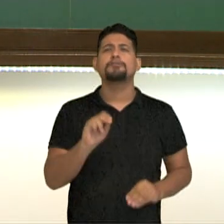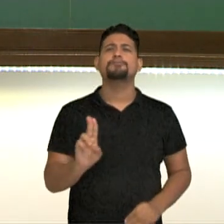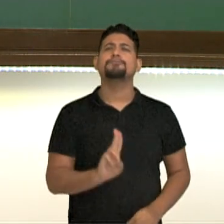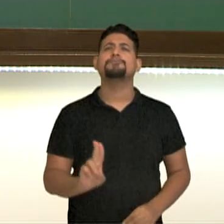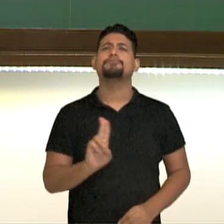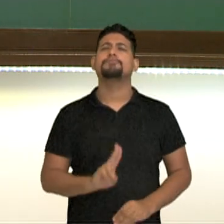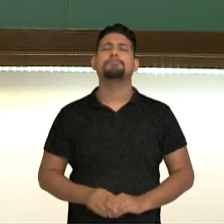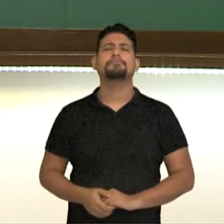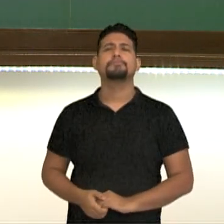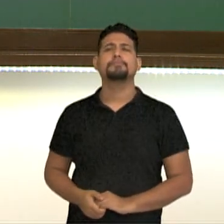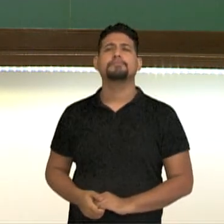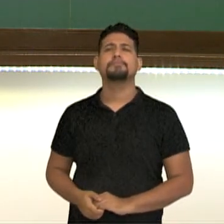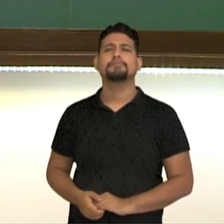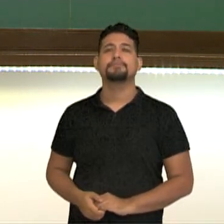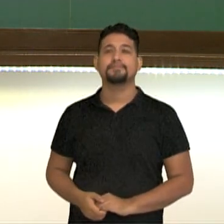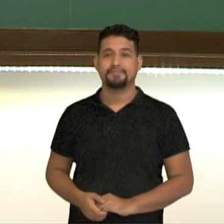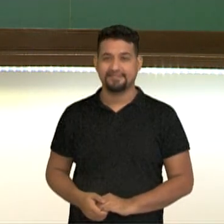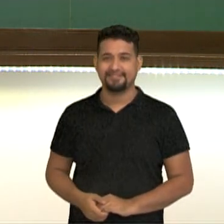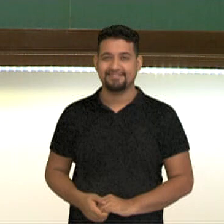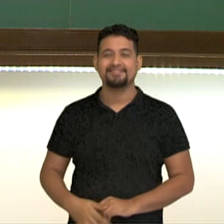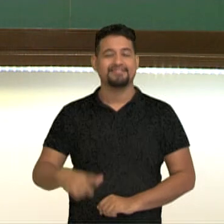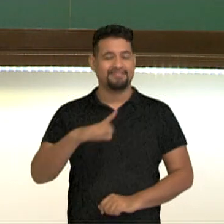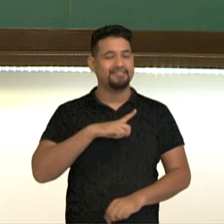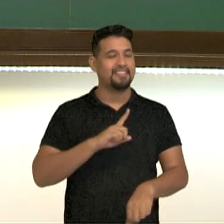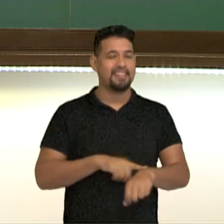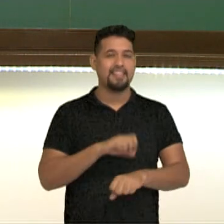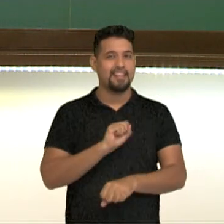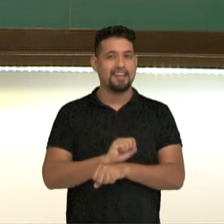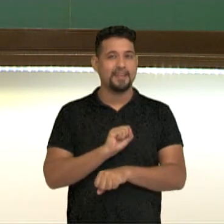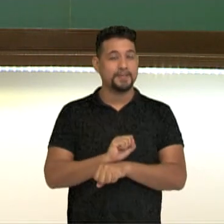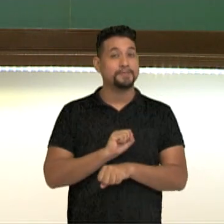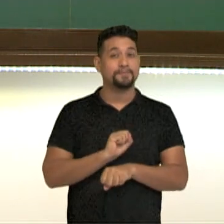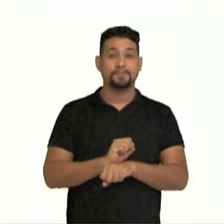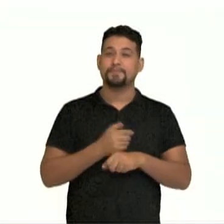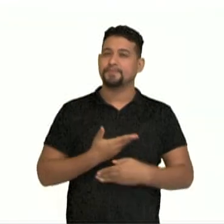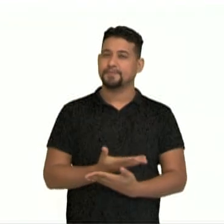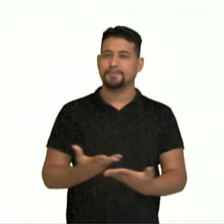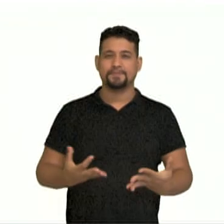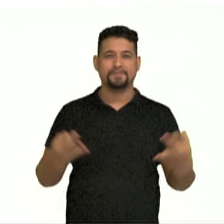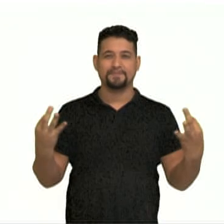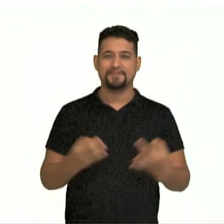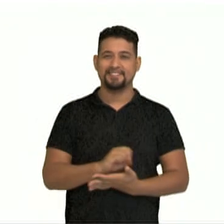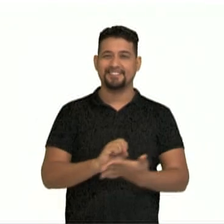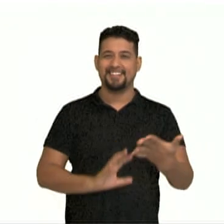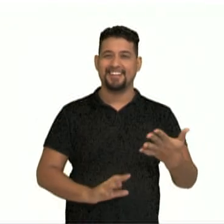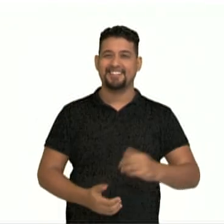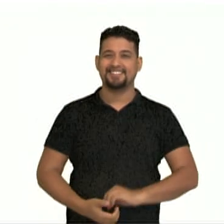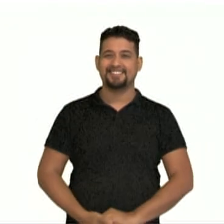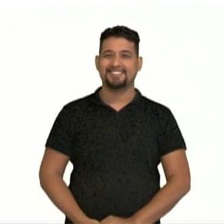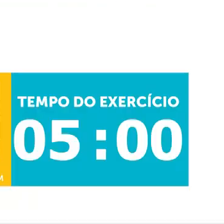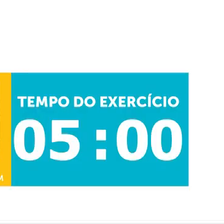colocaria? Pessoal, você terá um tempo e espero que você acerte esse exercício.